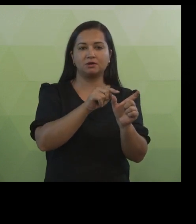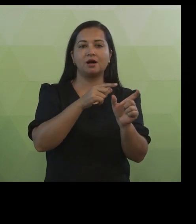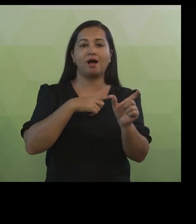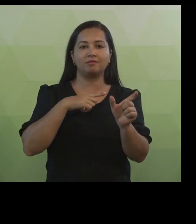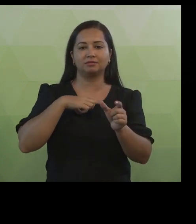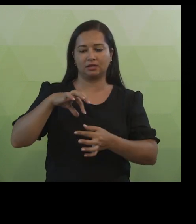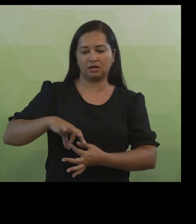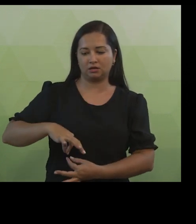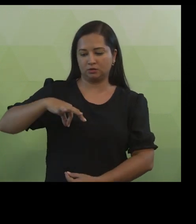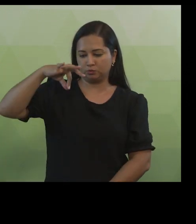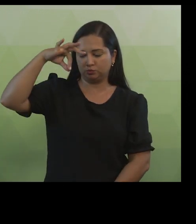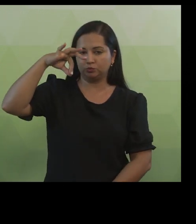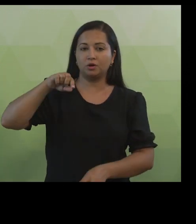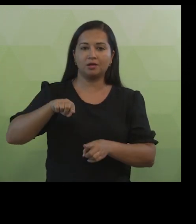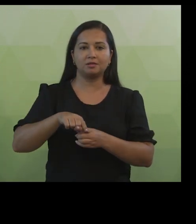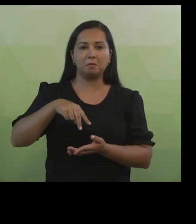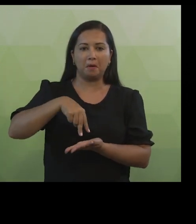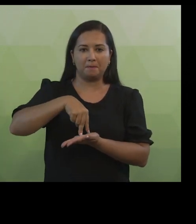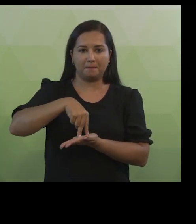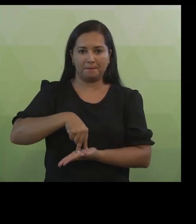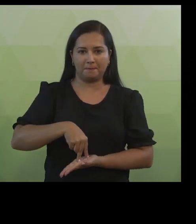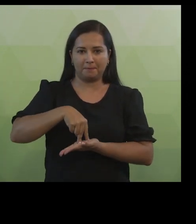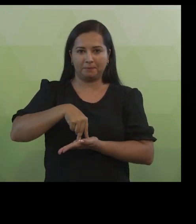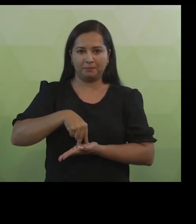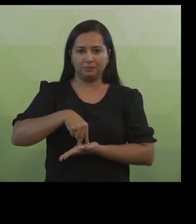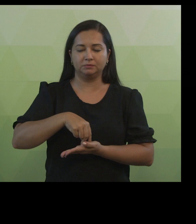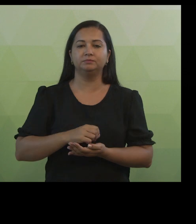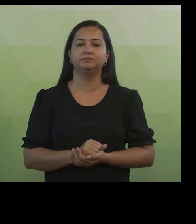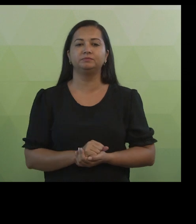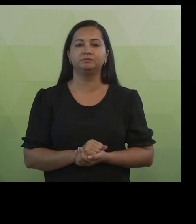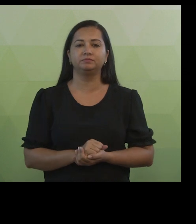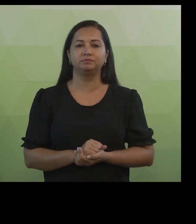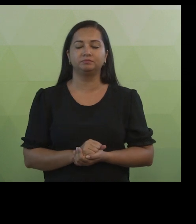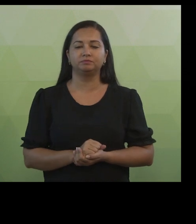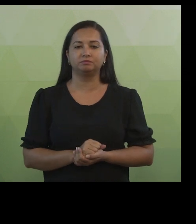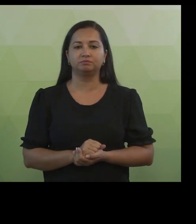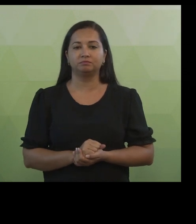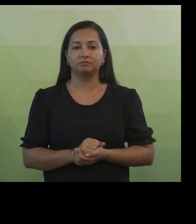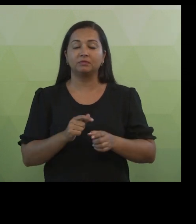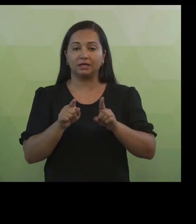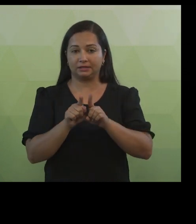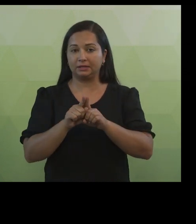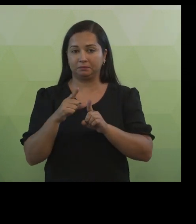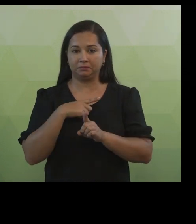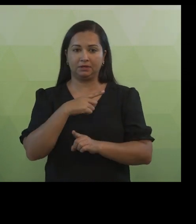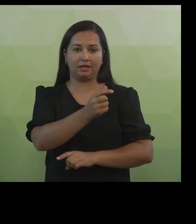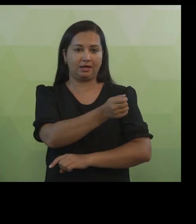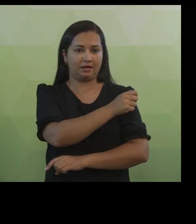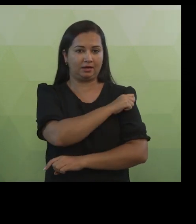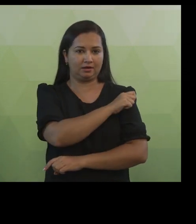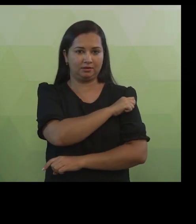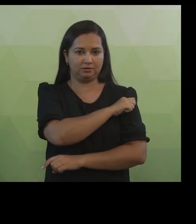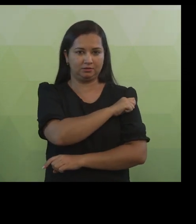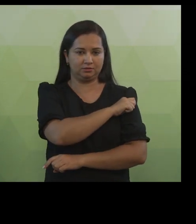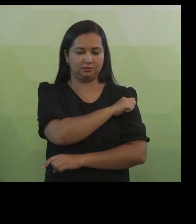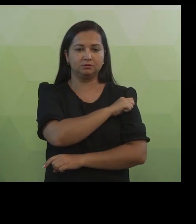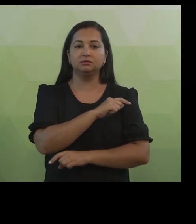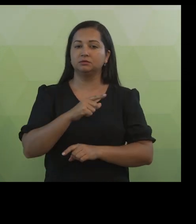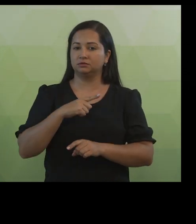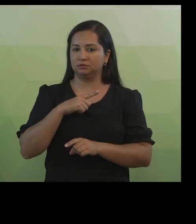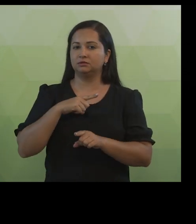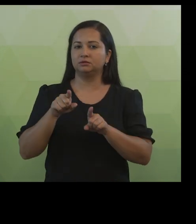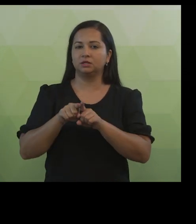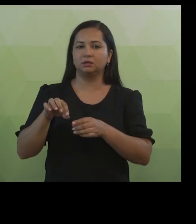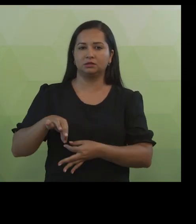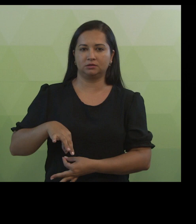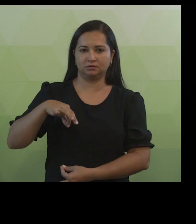peso. Temos também a entidade aluno, que também possui altura e peso, e além disso,